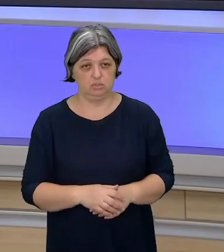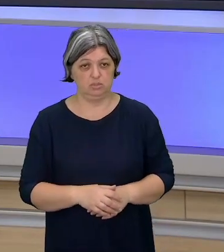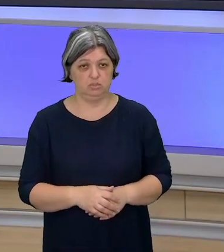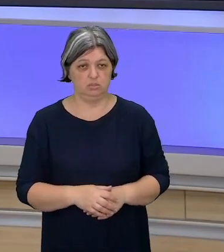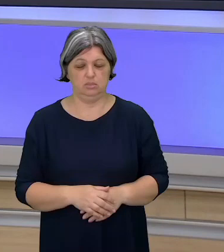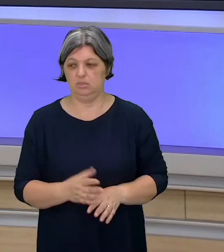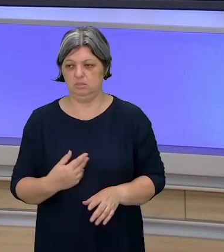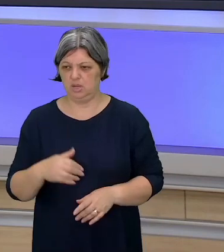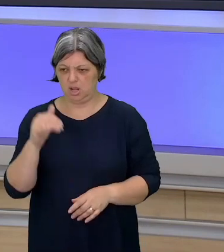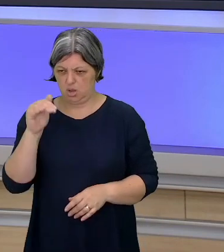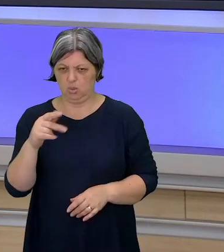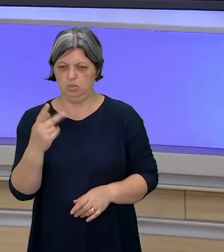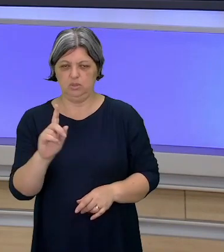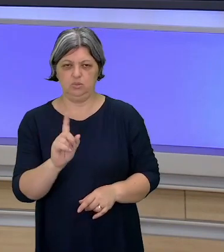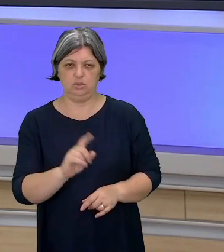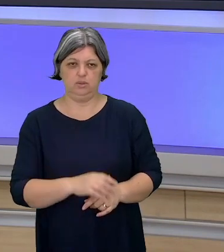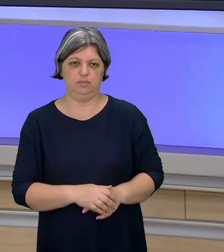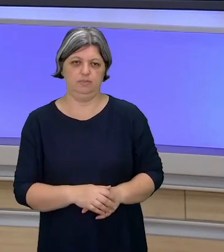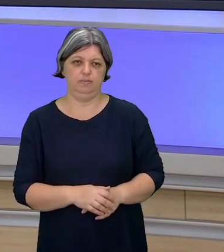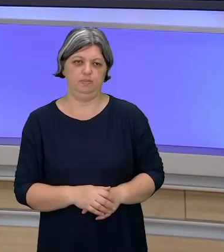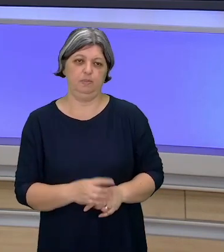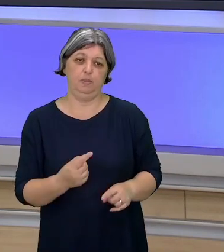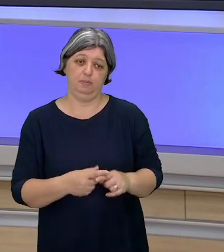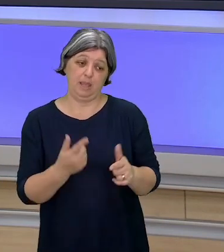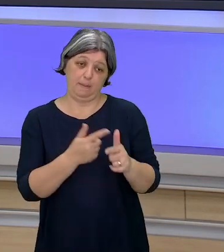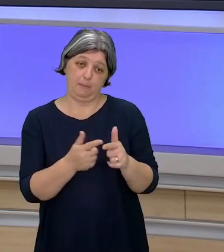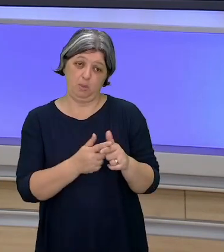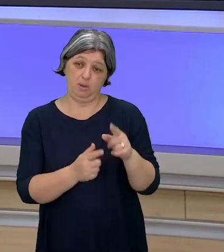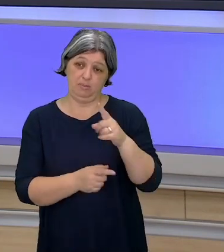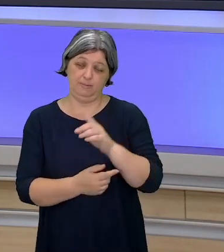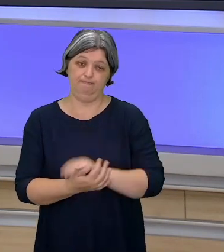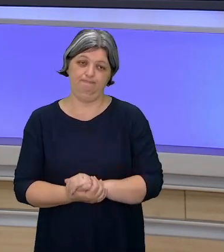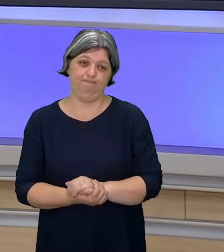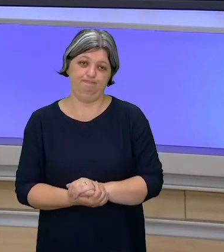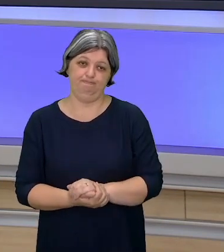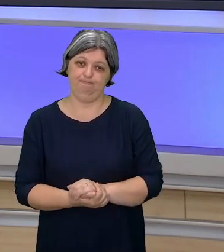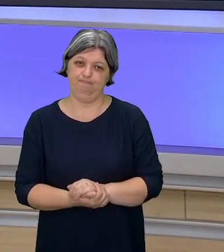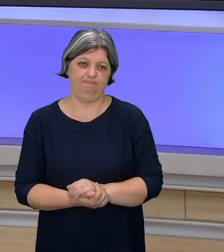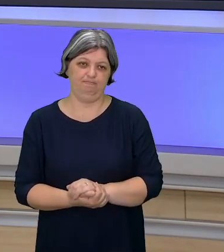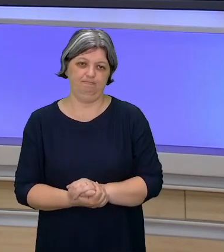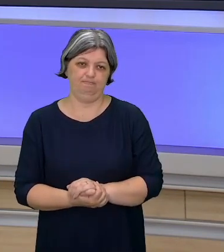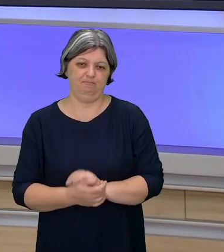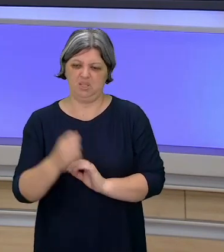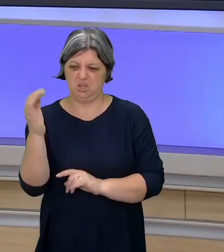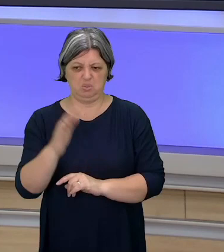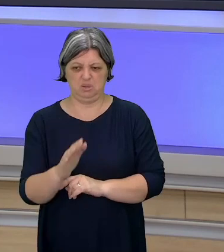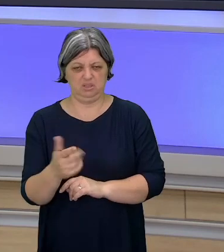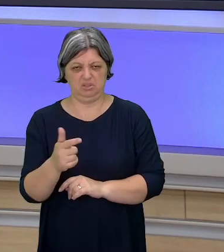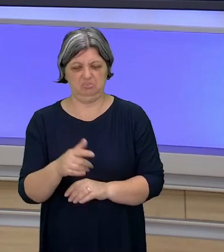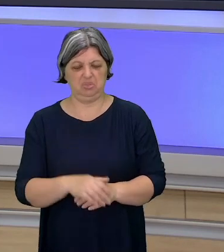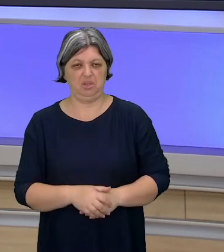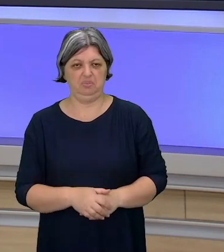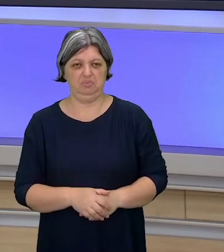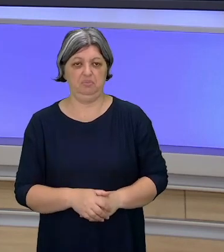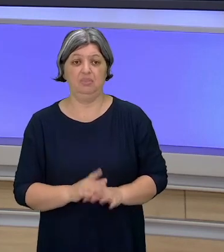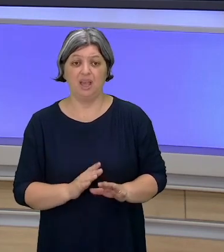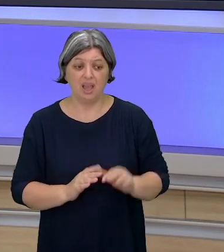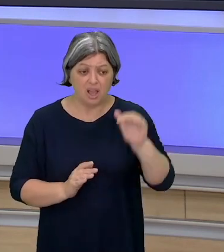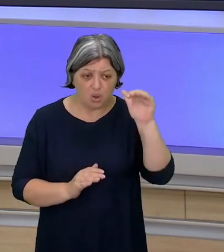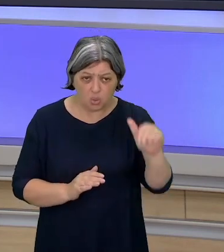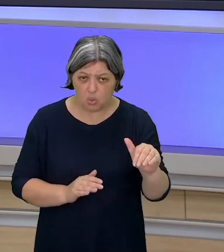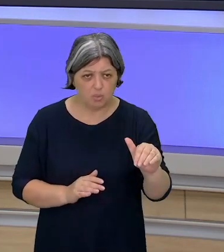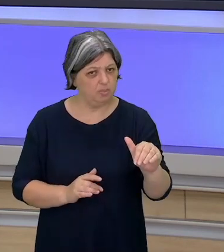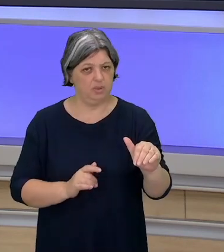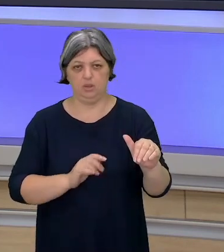culpa não é sua, porque provavelmente esse problema nem foi no Brasil. Então, na verdade, a culpa não é